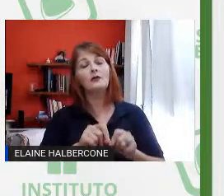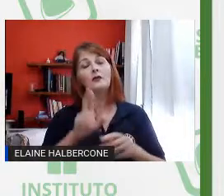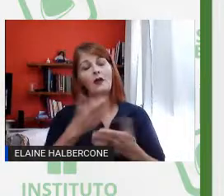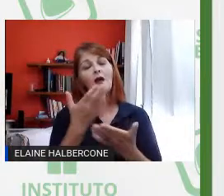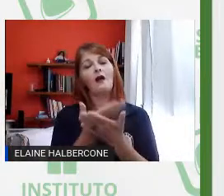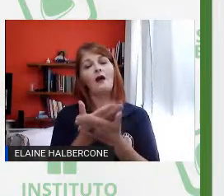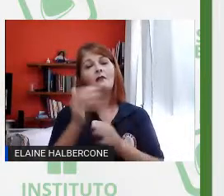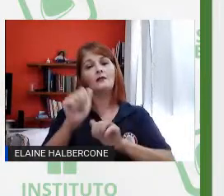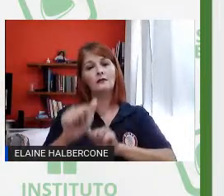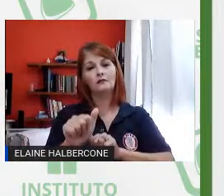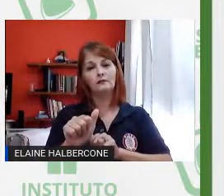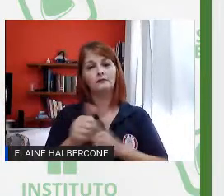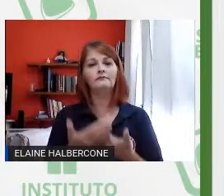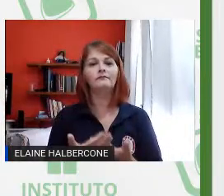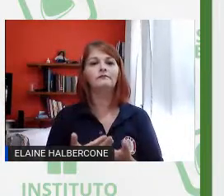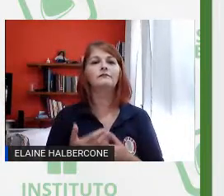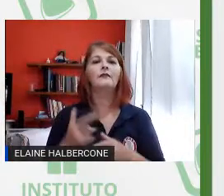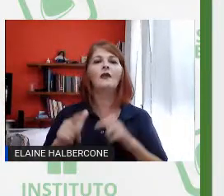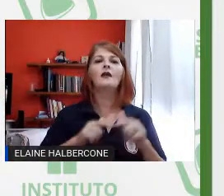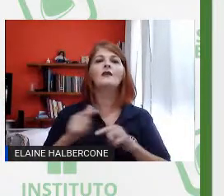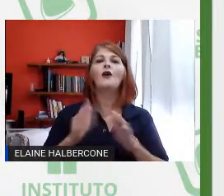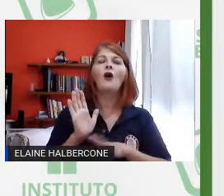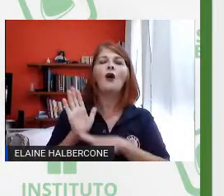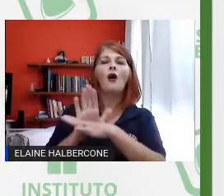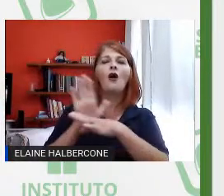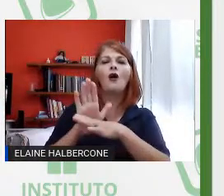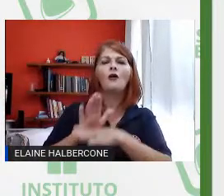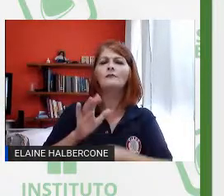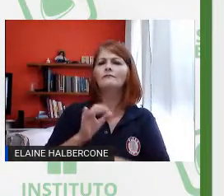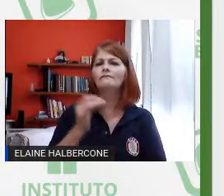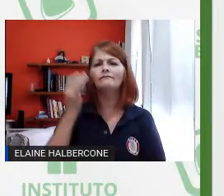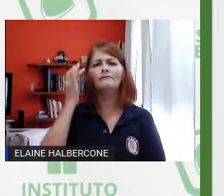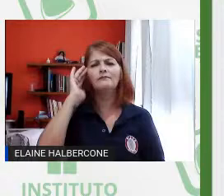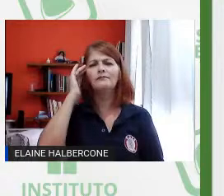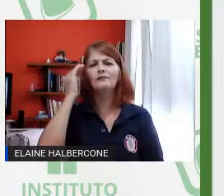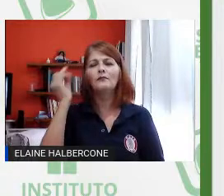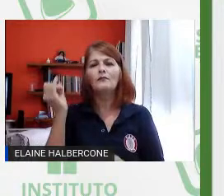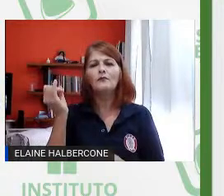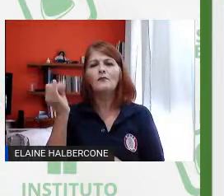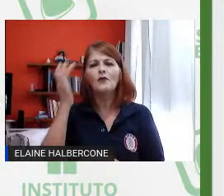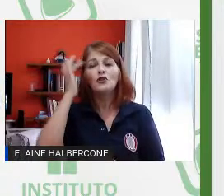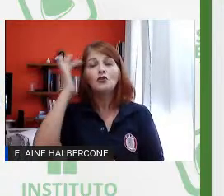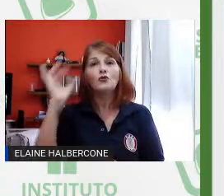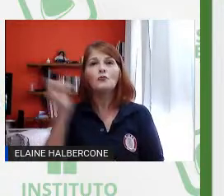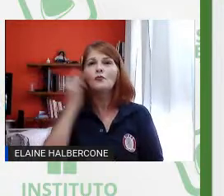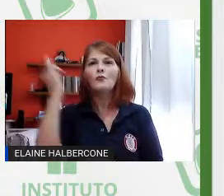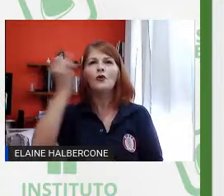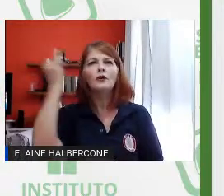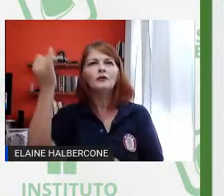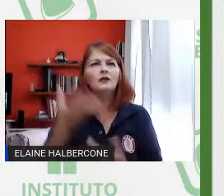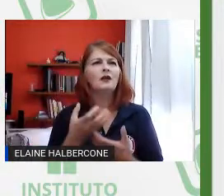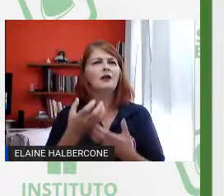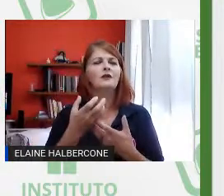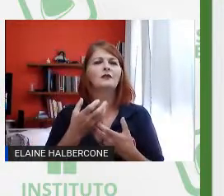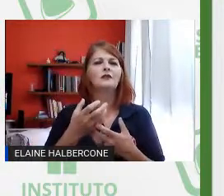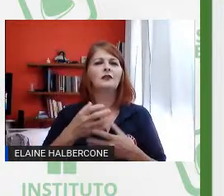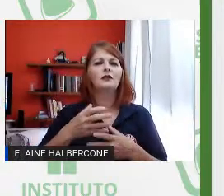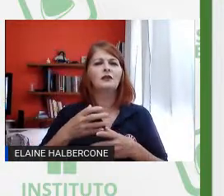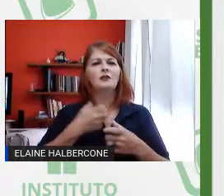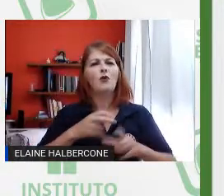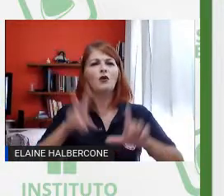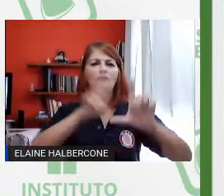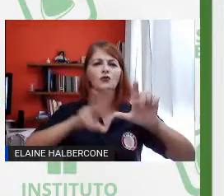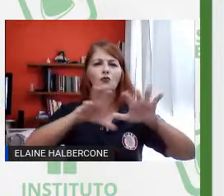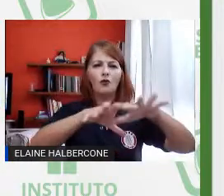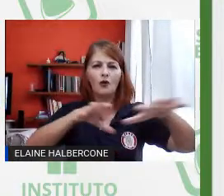Ações colaborativas. A gente achou extremamente importante e fundamental, dentro desse formato remoto, seja das atividades em grupos